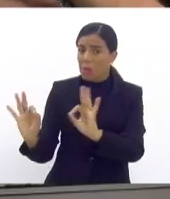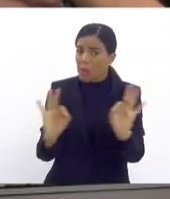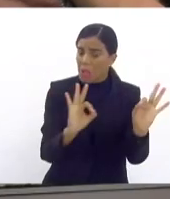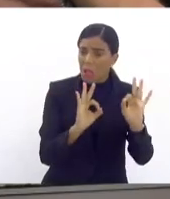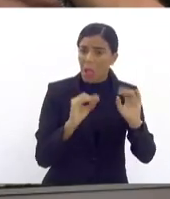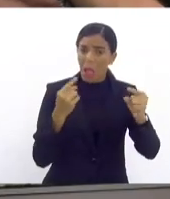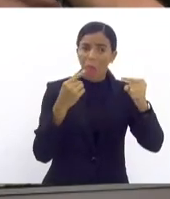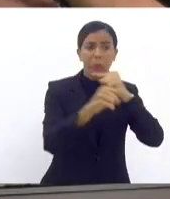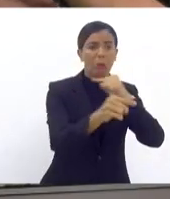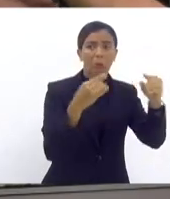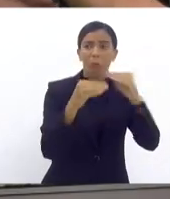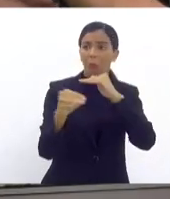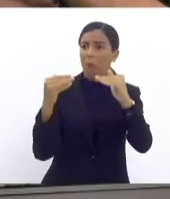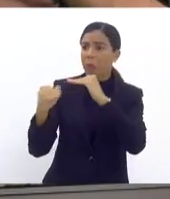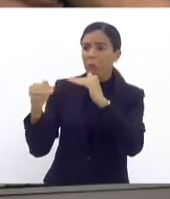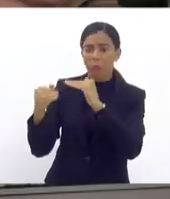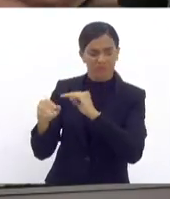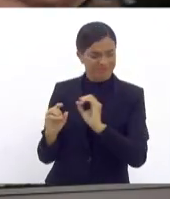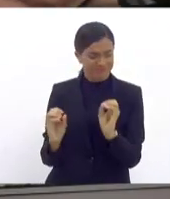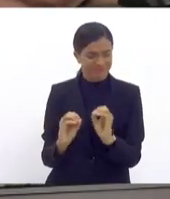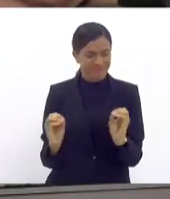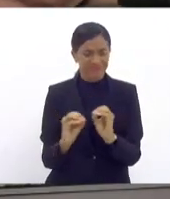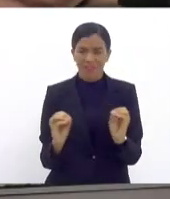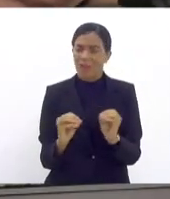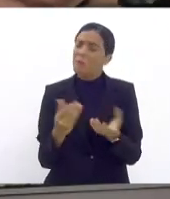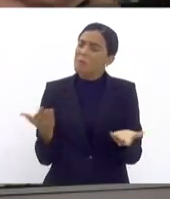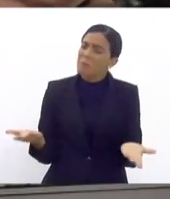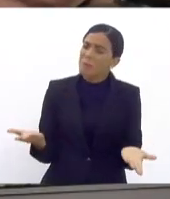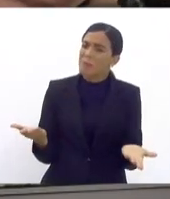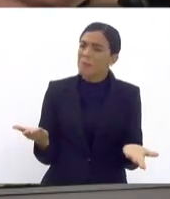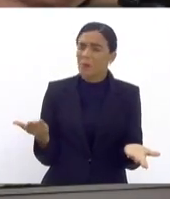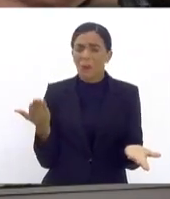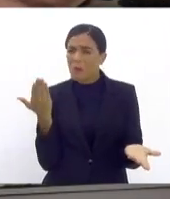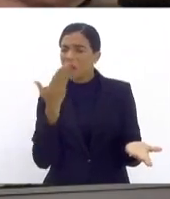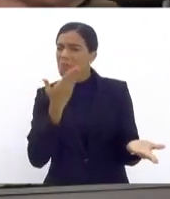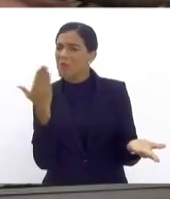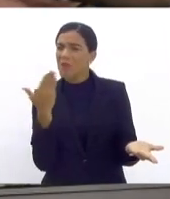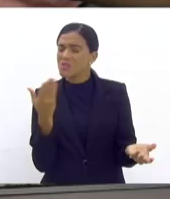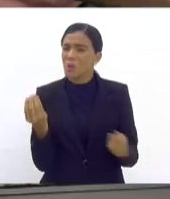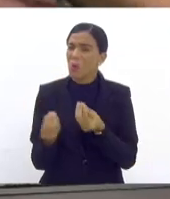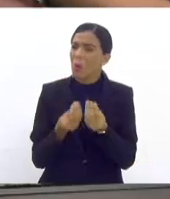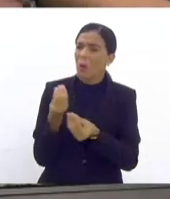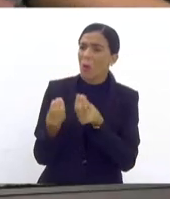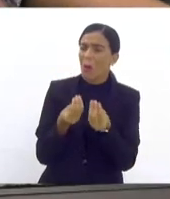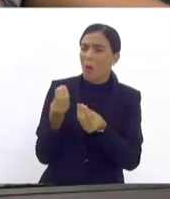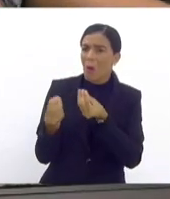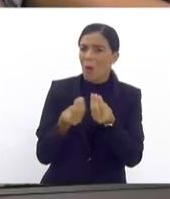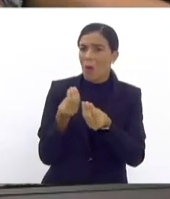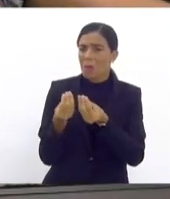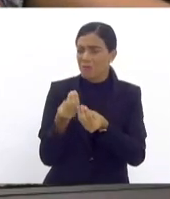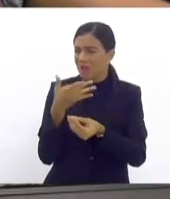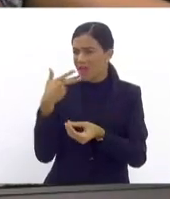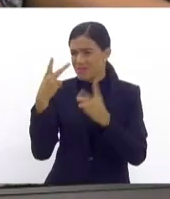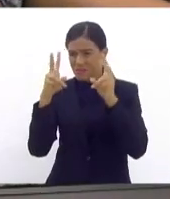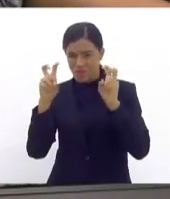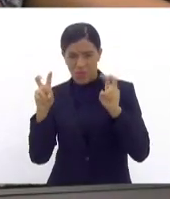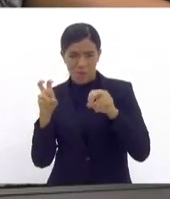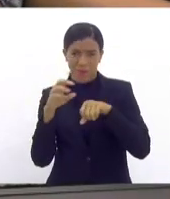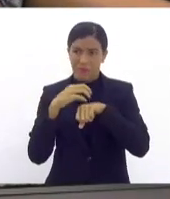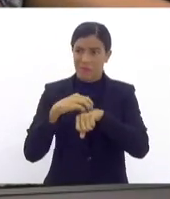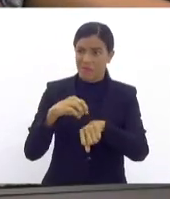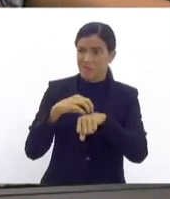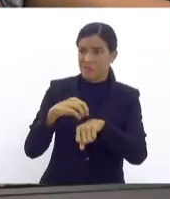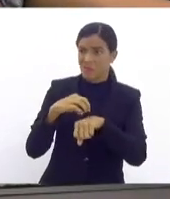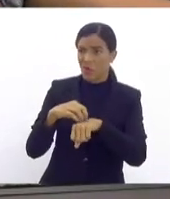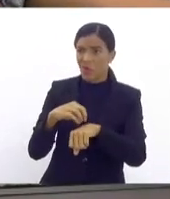delas foram cumpridas pelos órgãos. Então, não vejo como um campo dizendo a questão do transporte, que isso